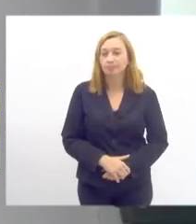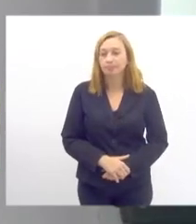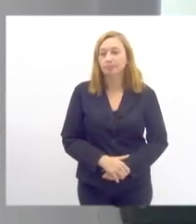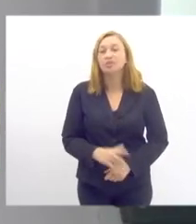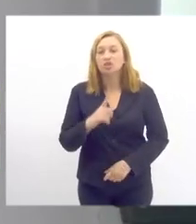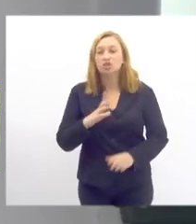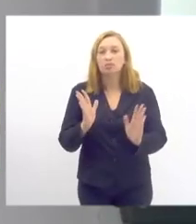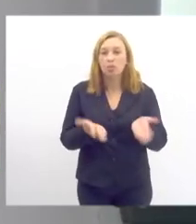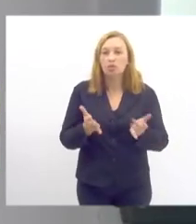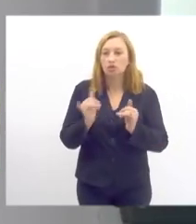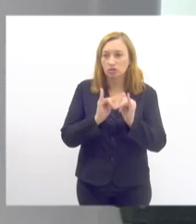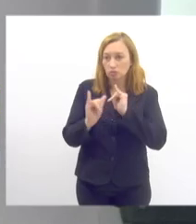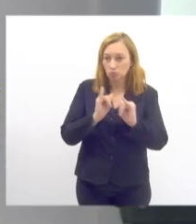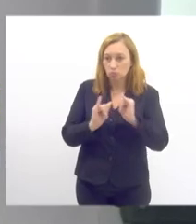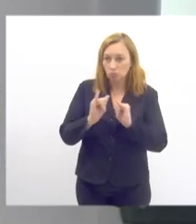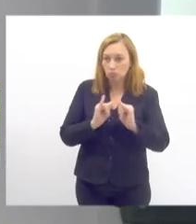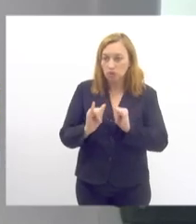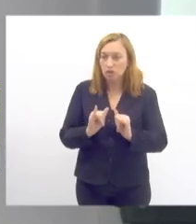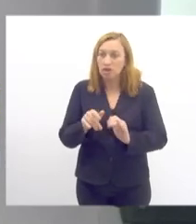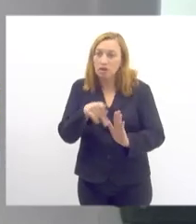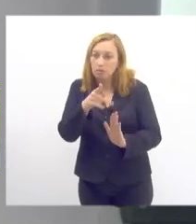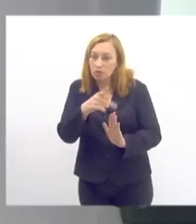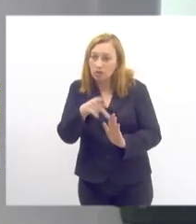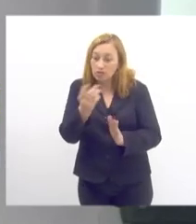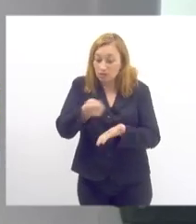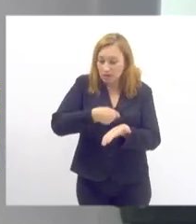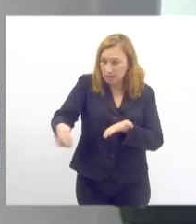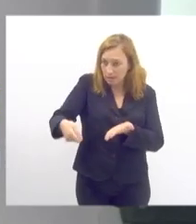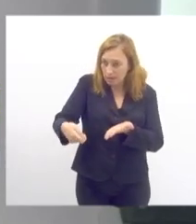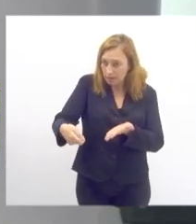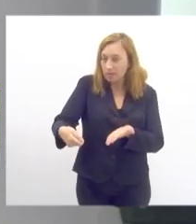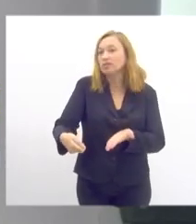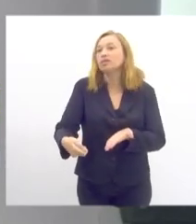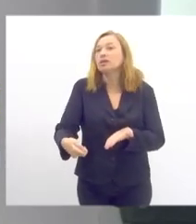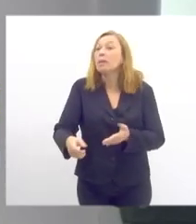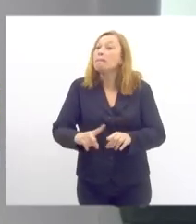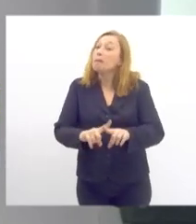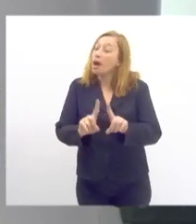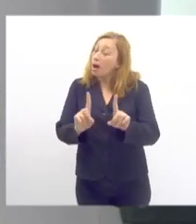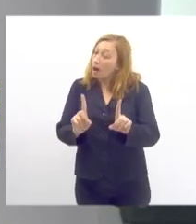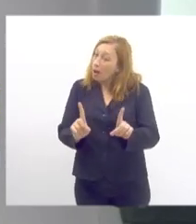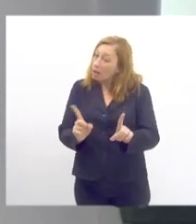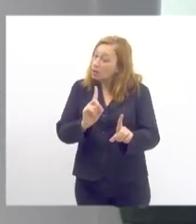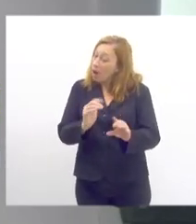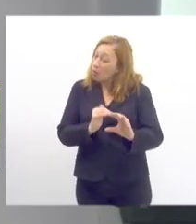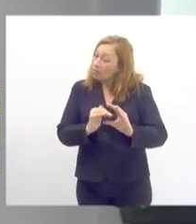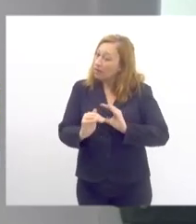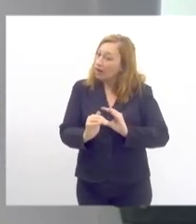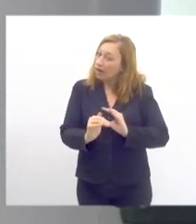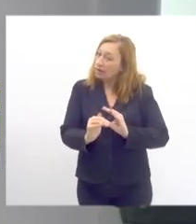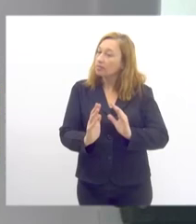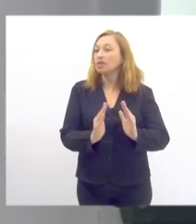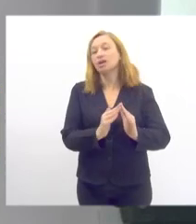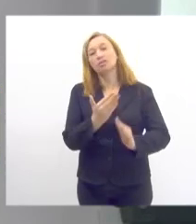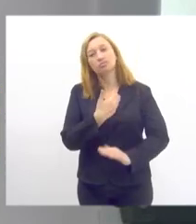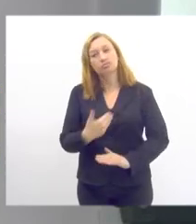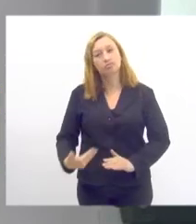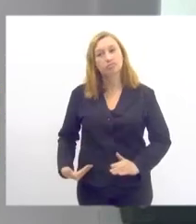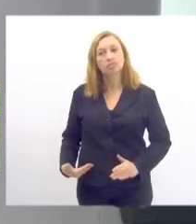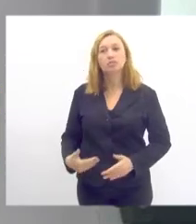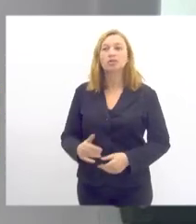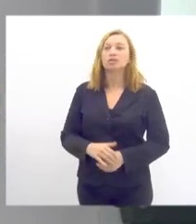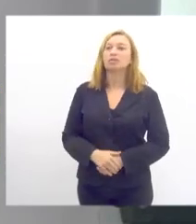Tivemos hoje a notícia que a portaria foi assinada, né, mas ainda não foi enviada para a Casa Civil